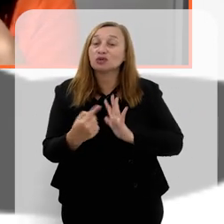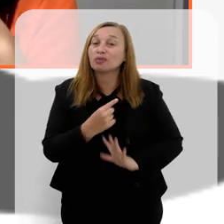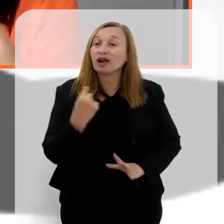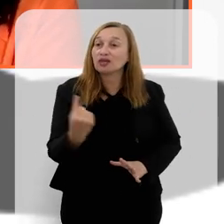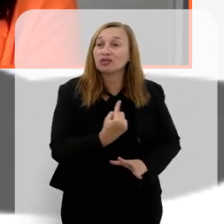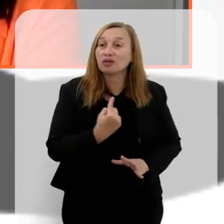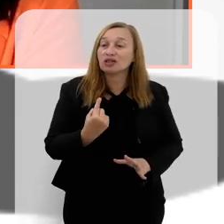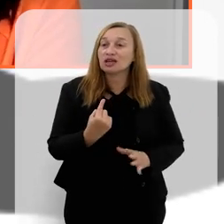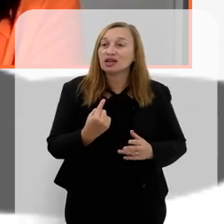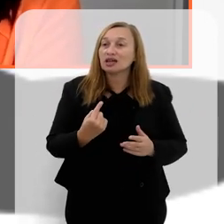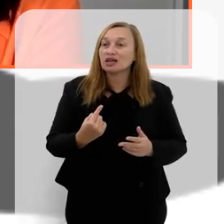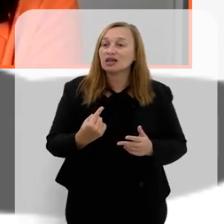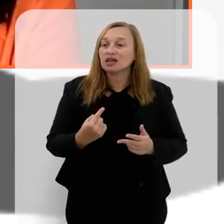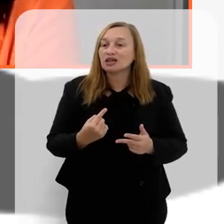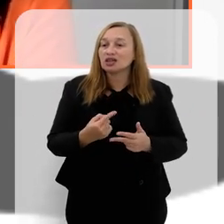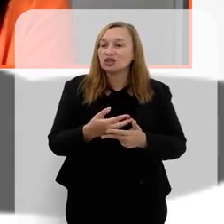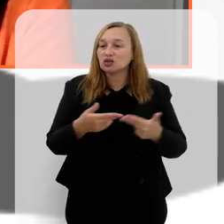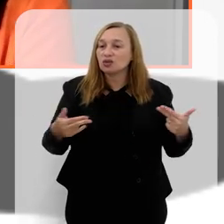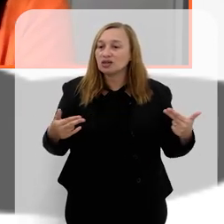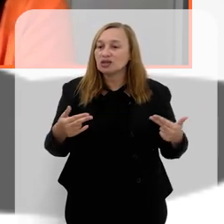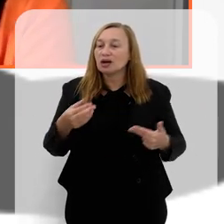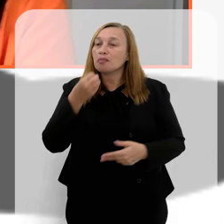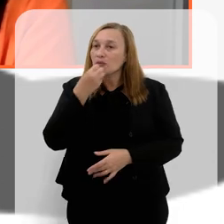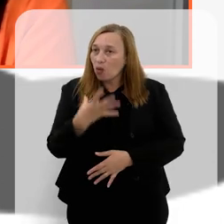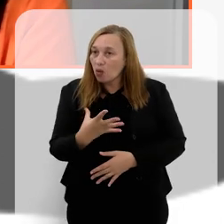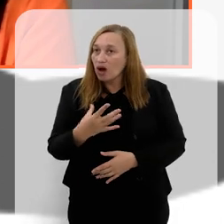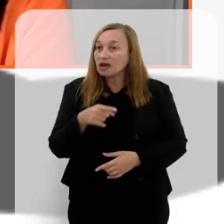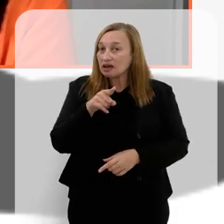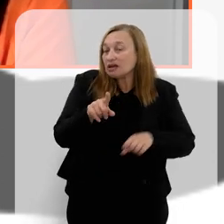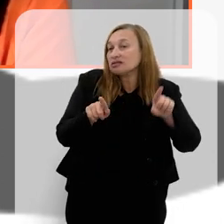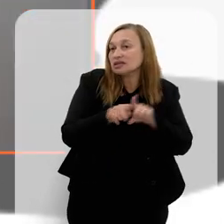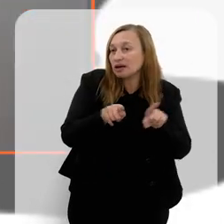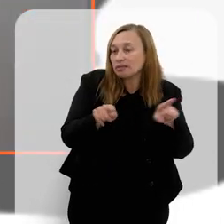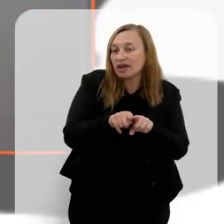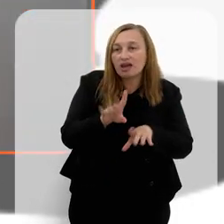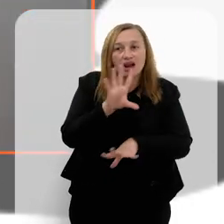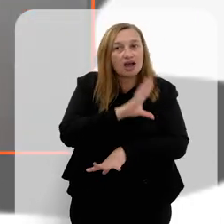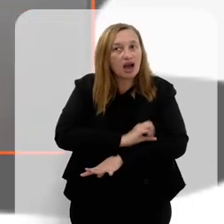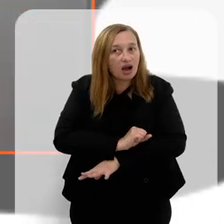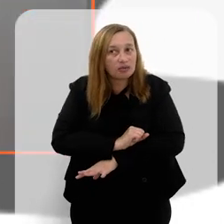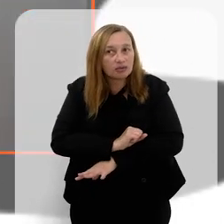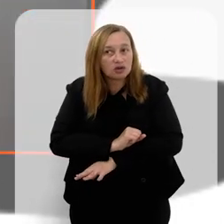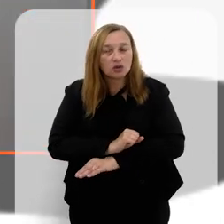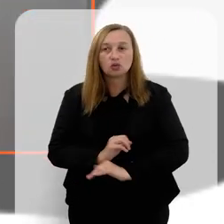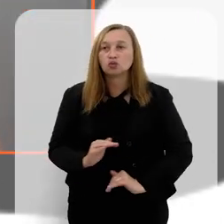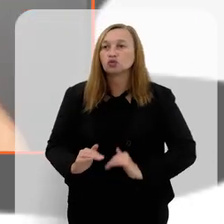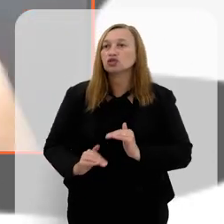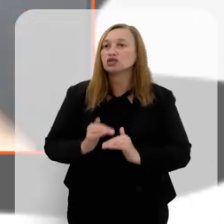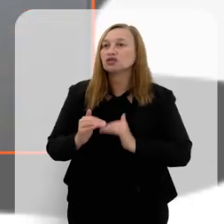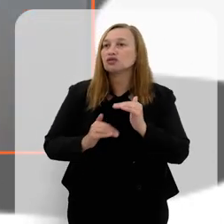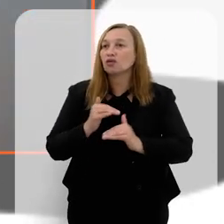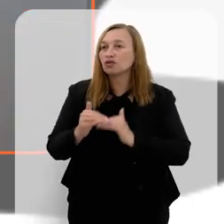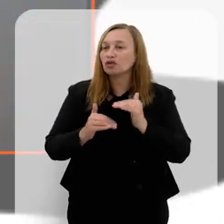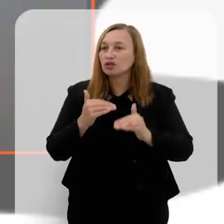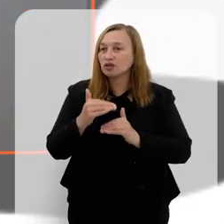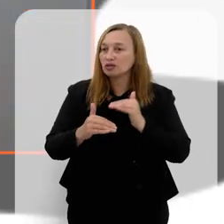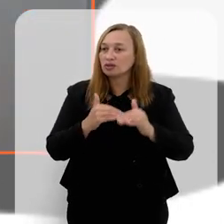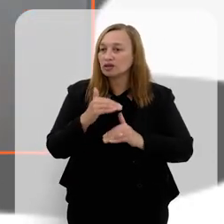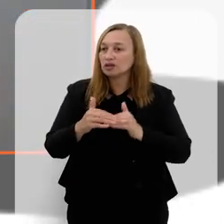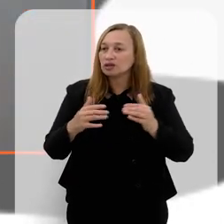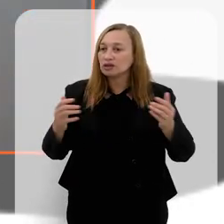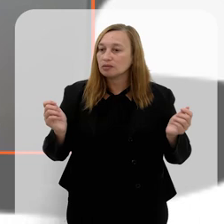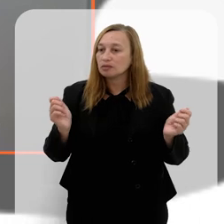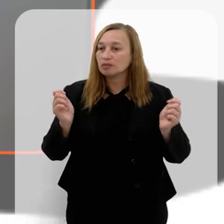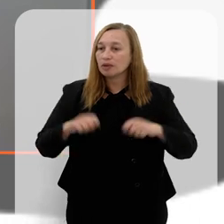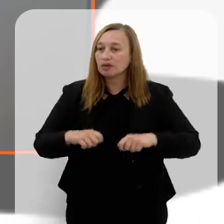traduz para a gente as coisas de uma forma bacana. E ele também. Ele é um apaixonado pelo desenvolvimento integral